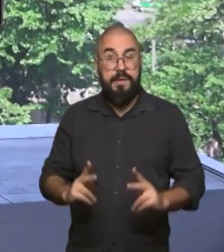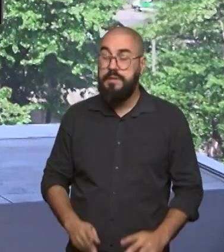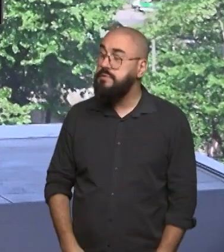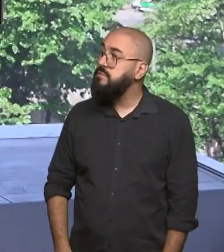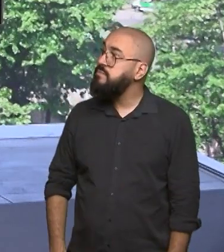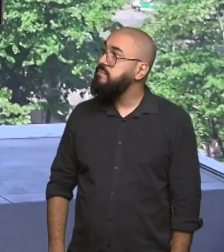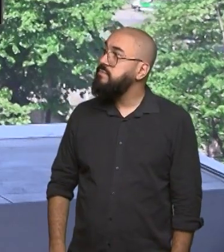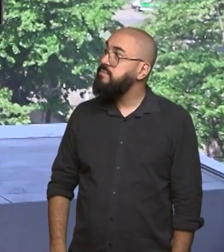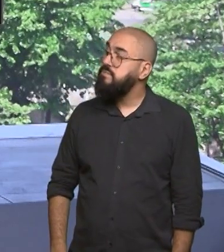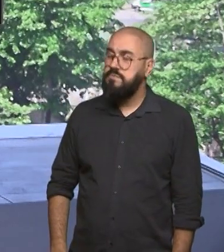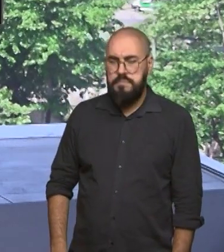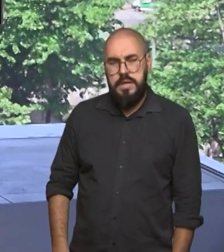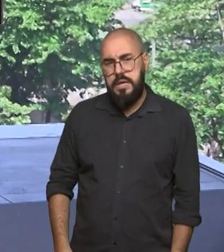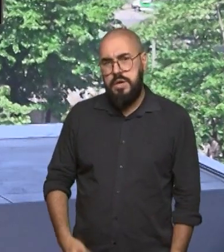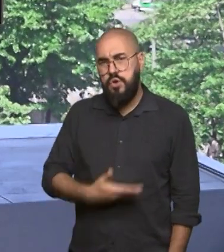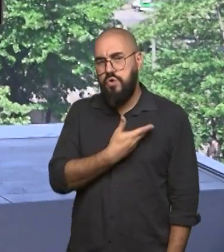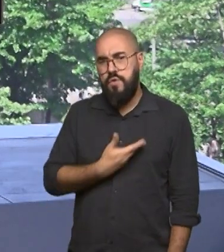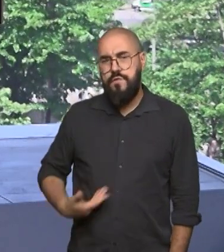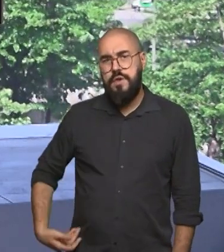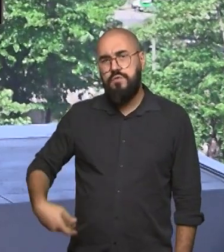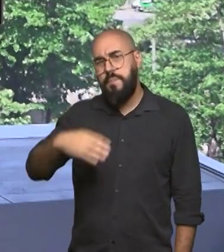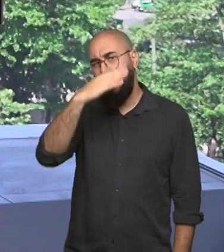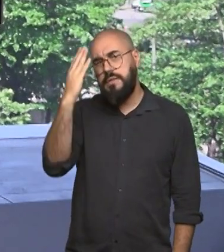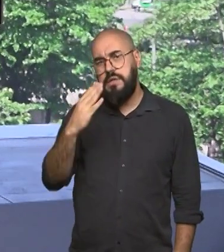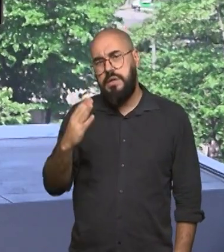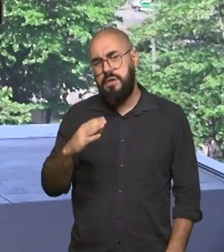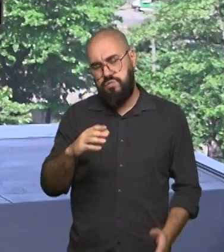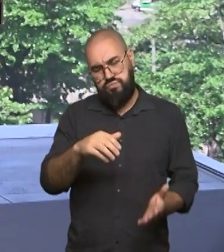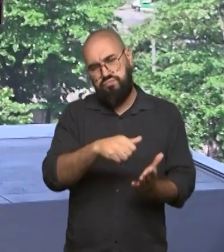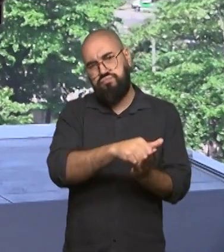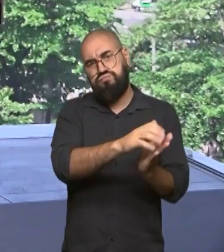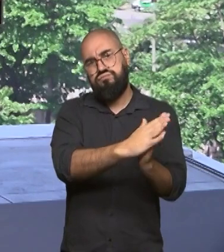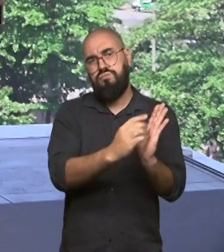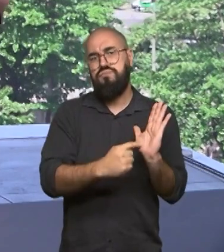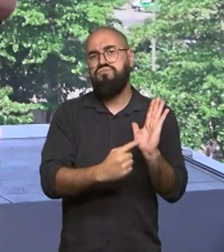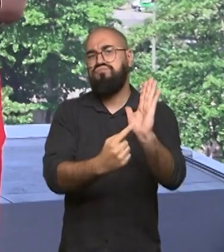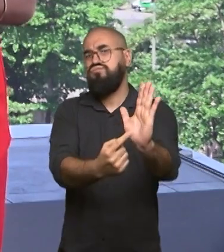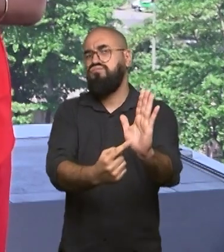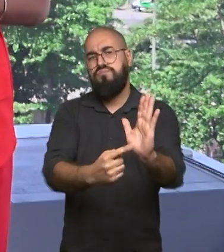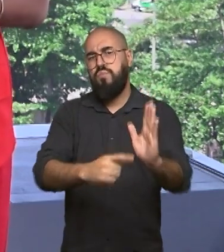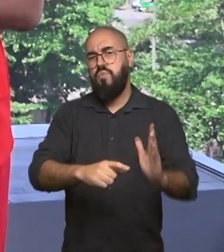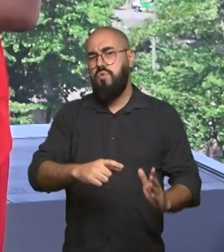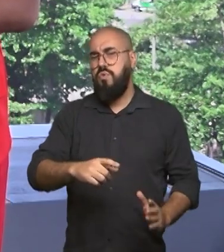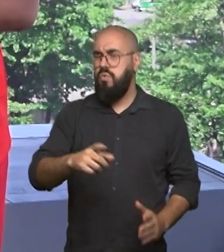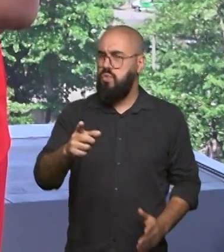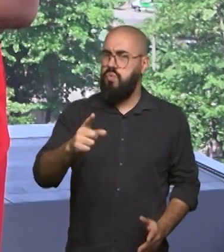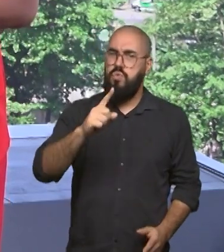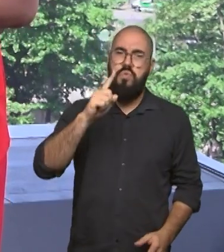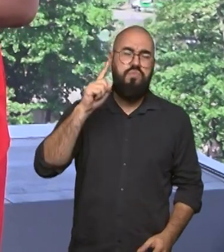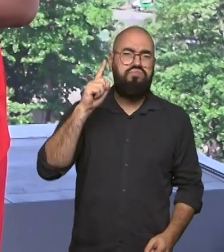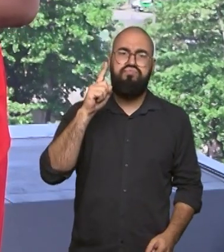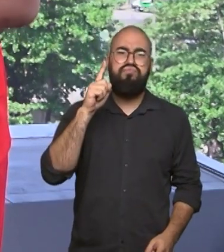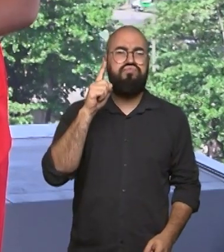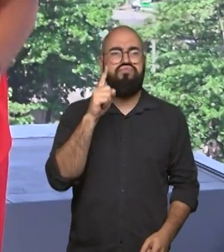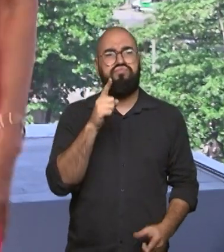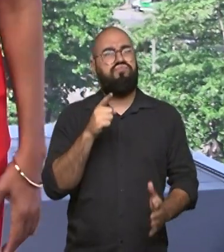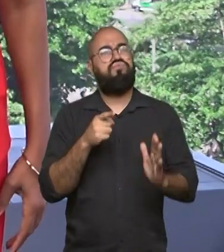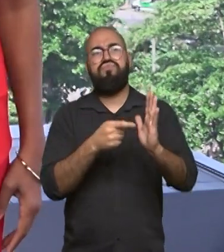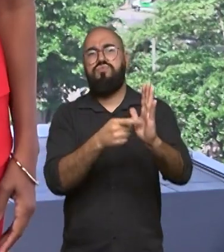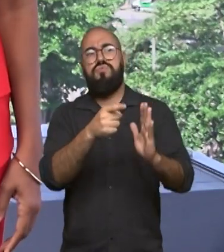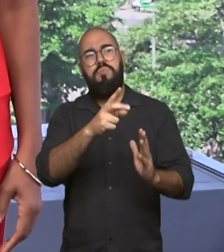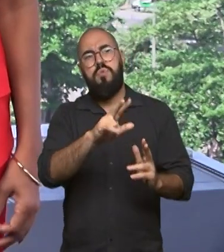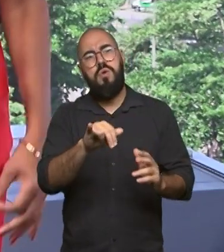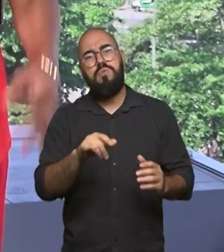o governo brasileiro divulgou nota condenando a invasão de ontem à base da missão de paz da ONU no Líbano pelas Forças